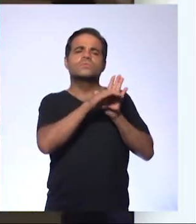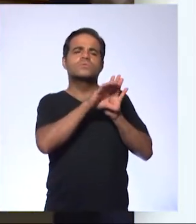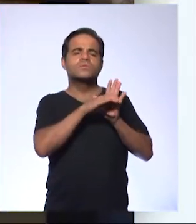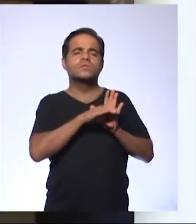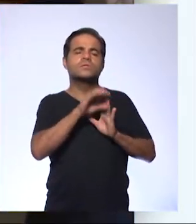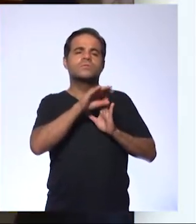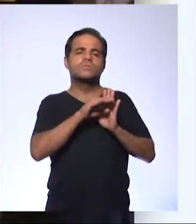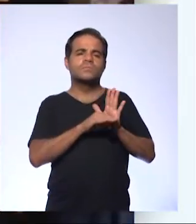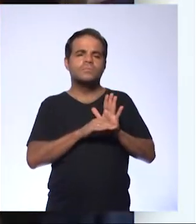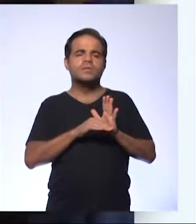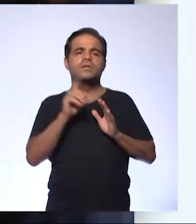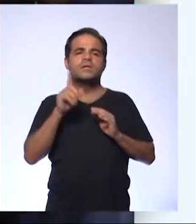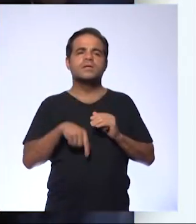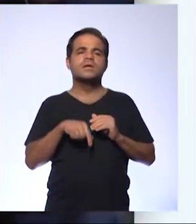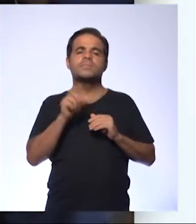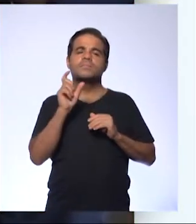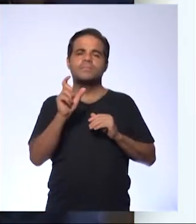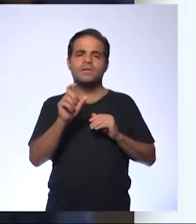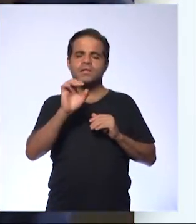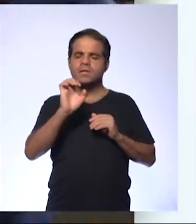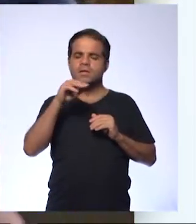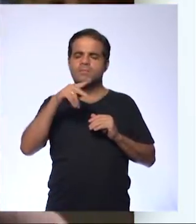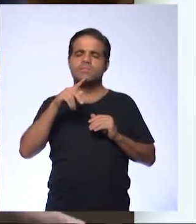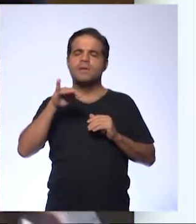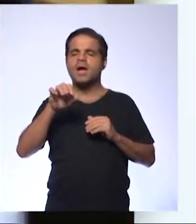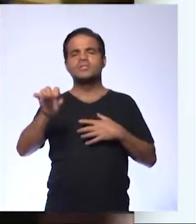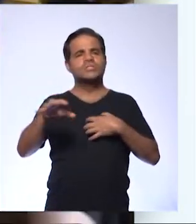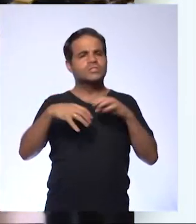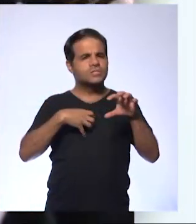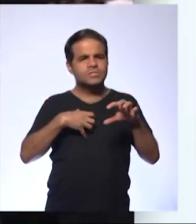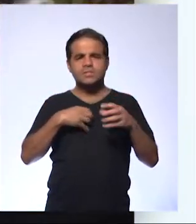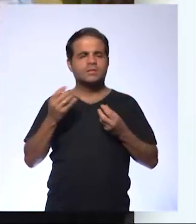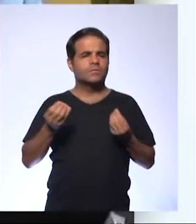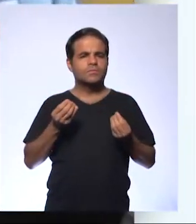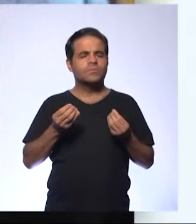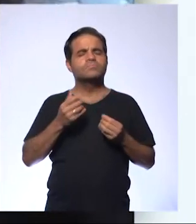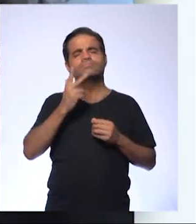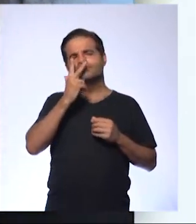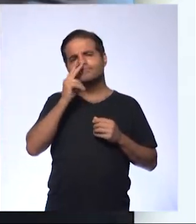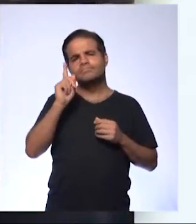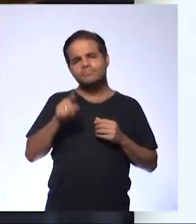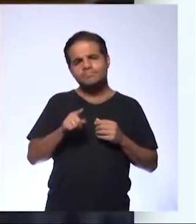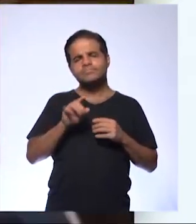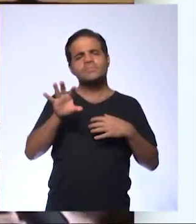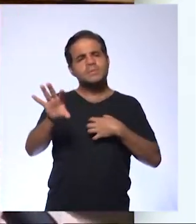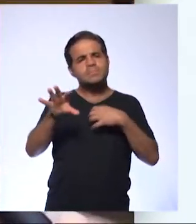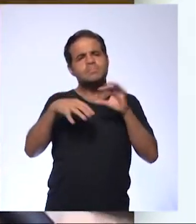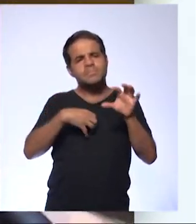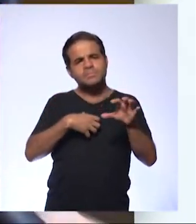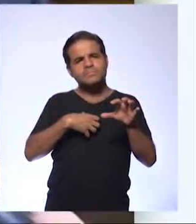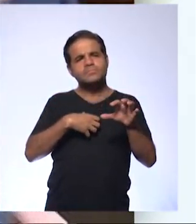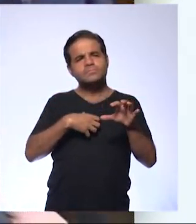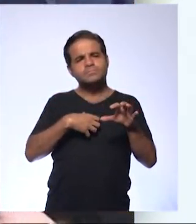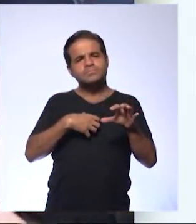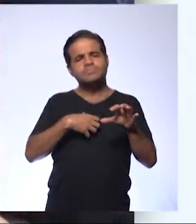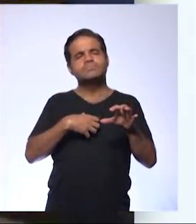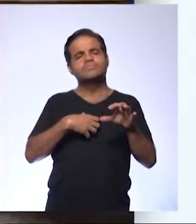do programa, que é o conceito da empatia? Eu acho que a empatia